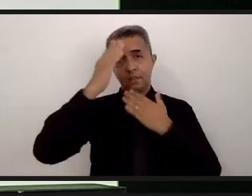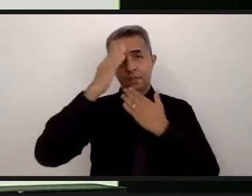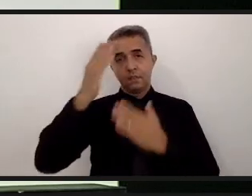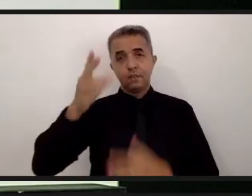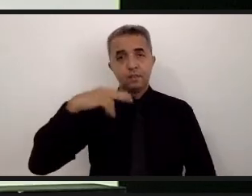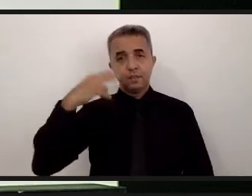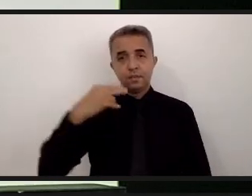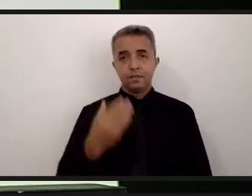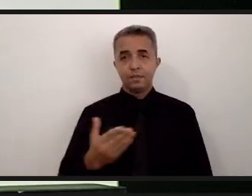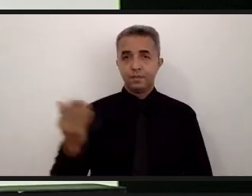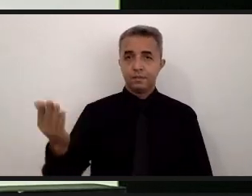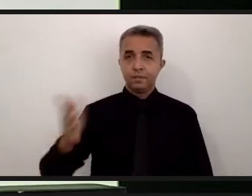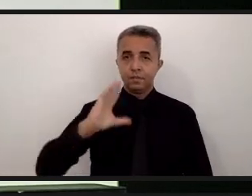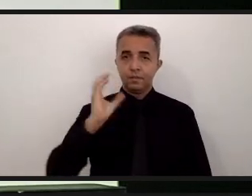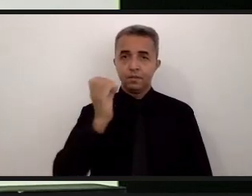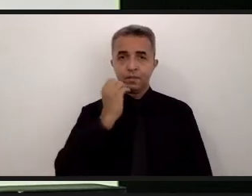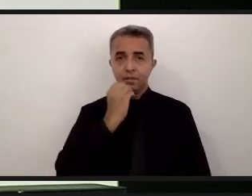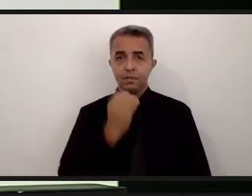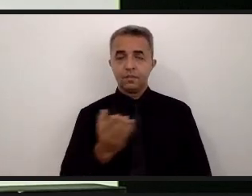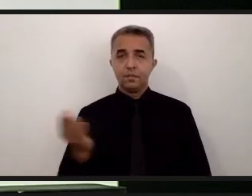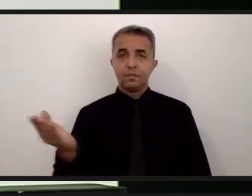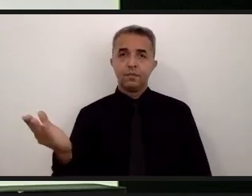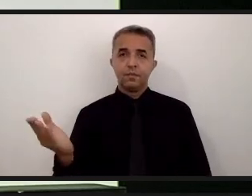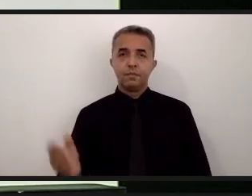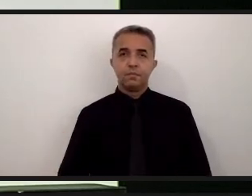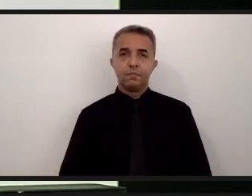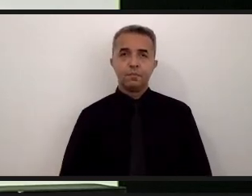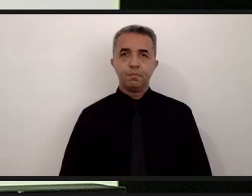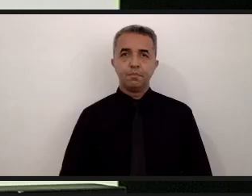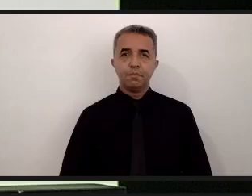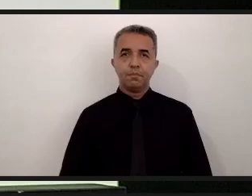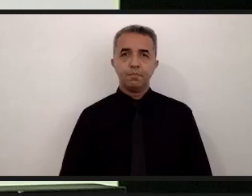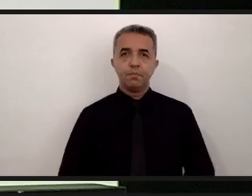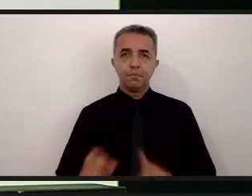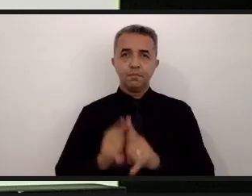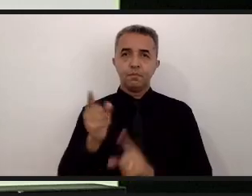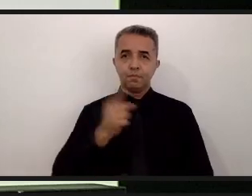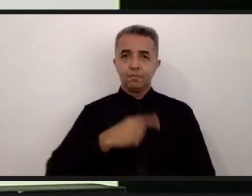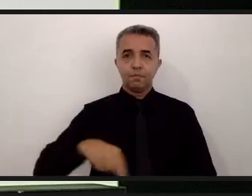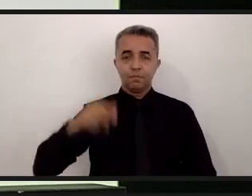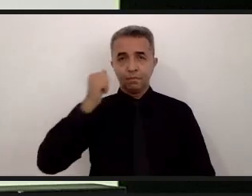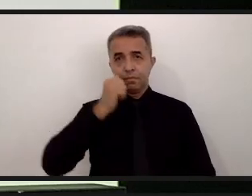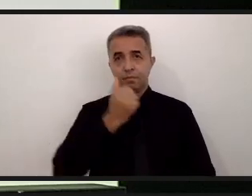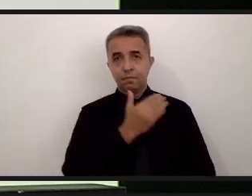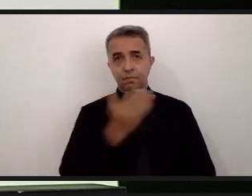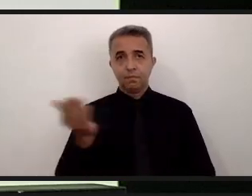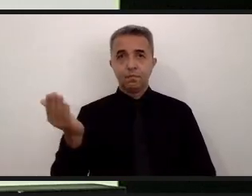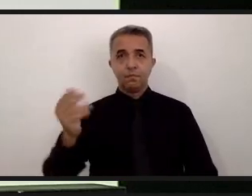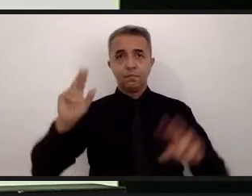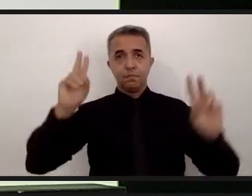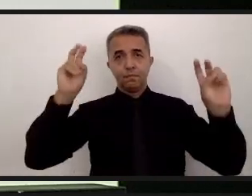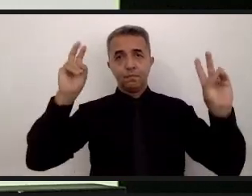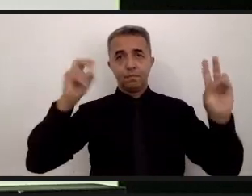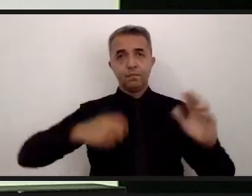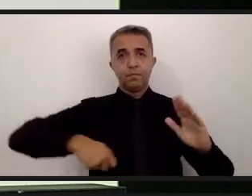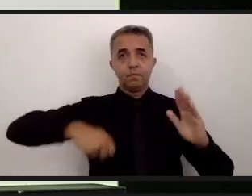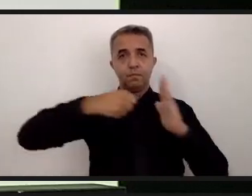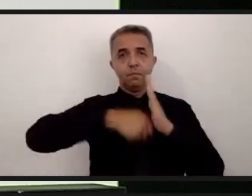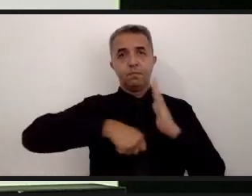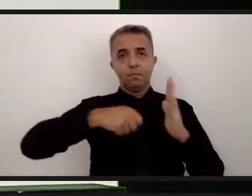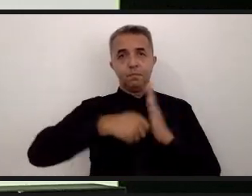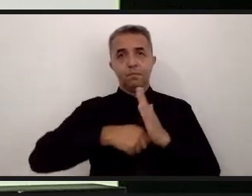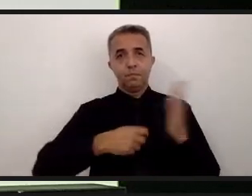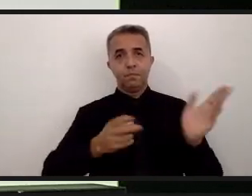pela oportunidade e por se juntar a nós, mulheres, nessa causa e nessa luta que é